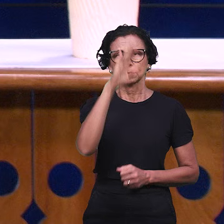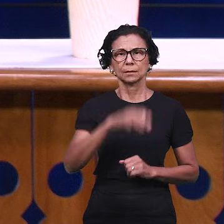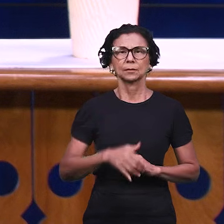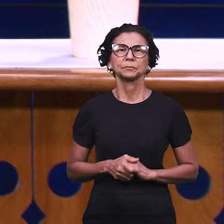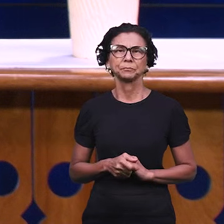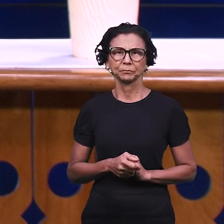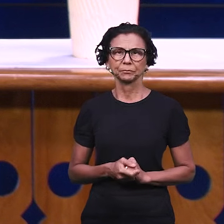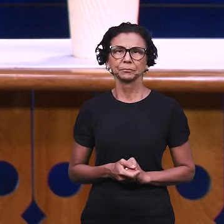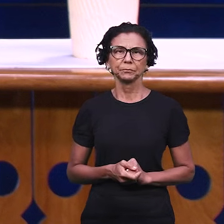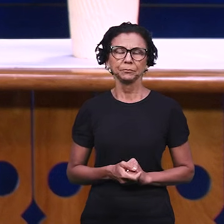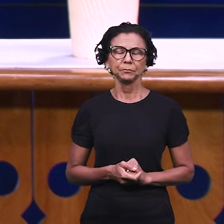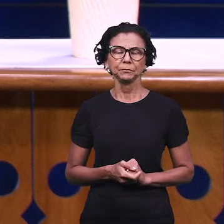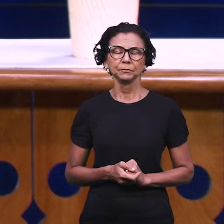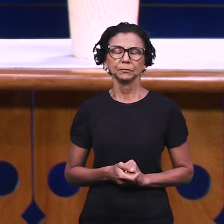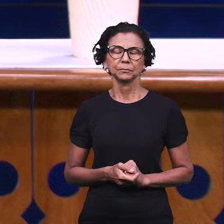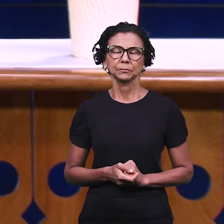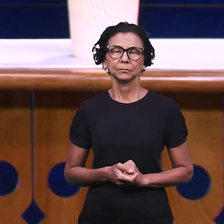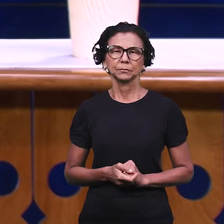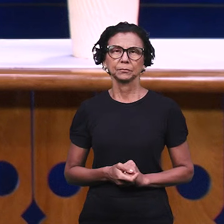Senhor.